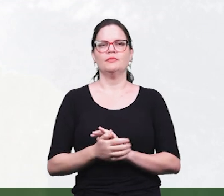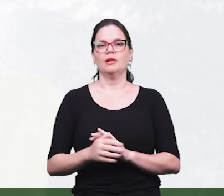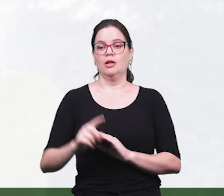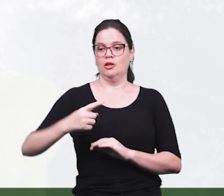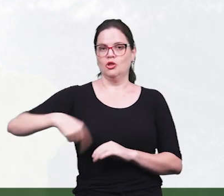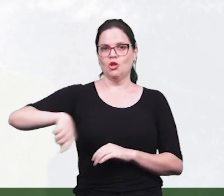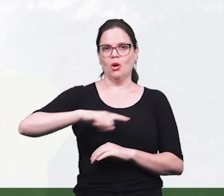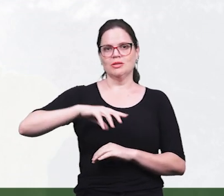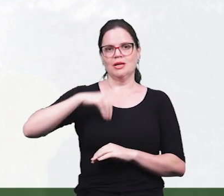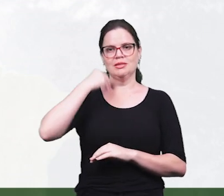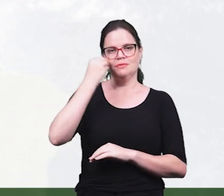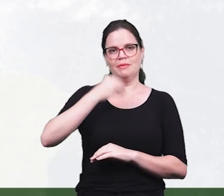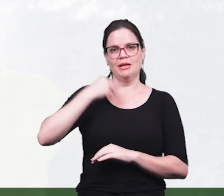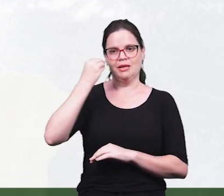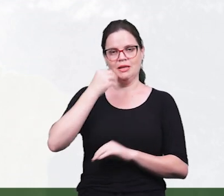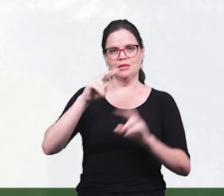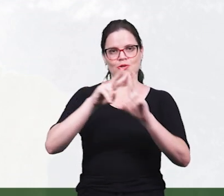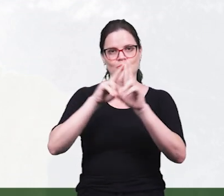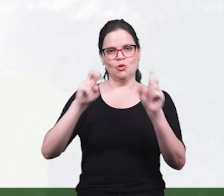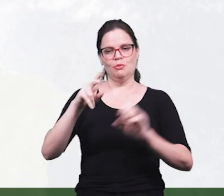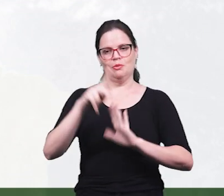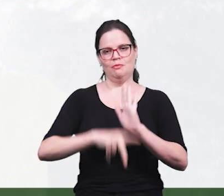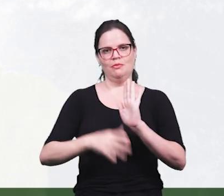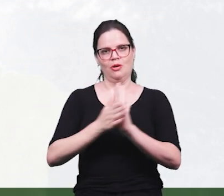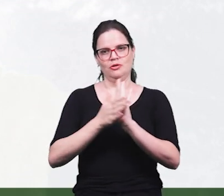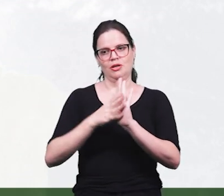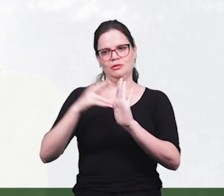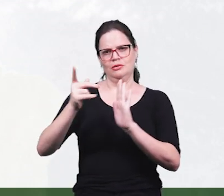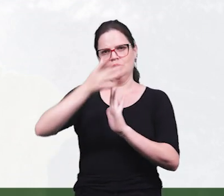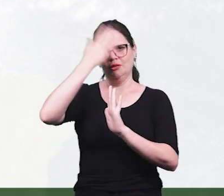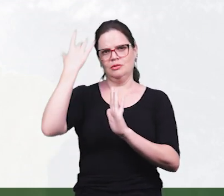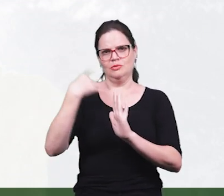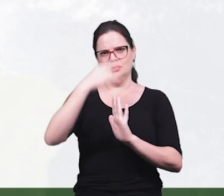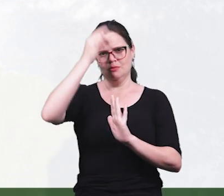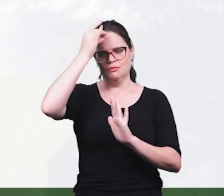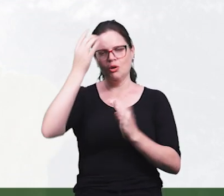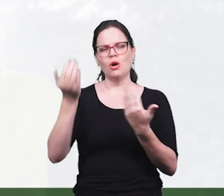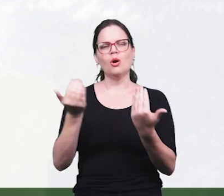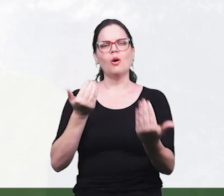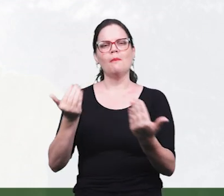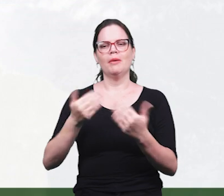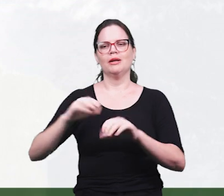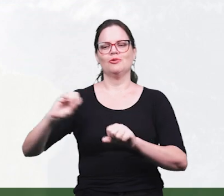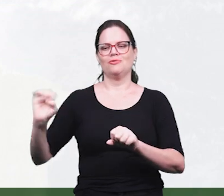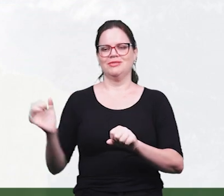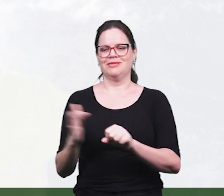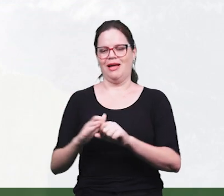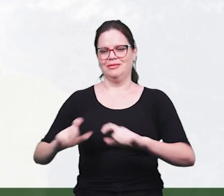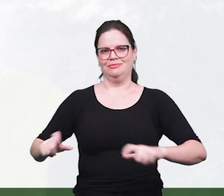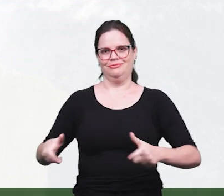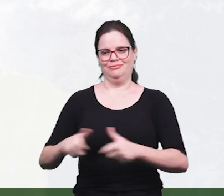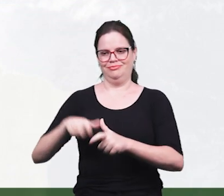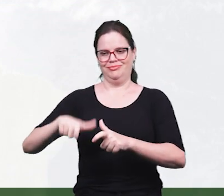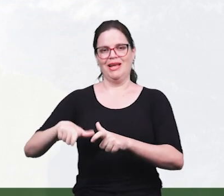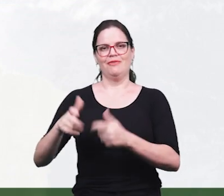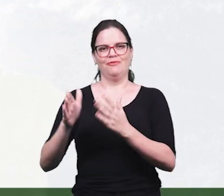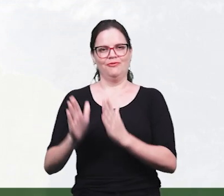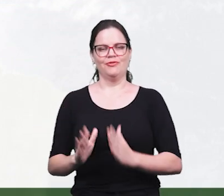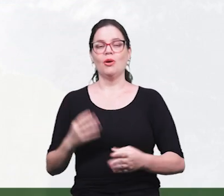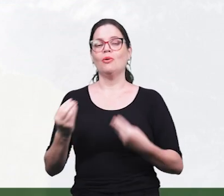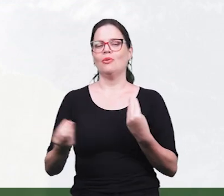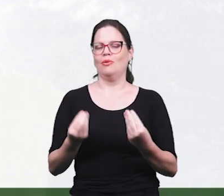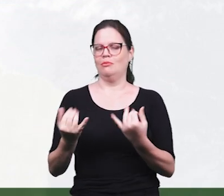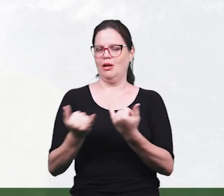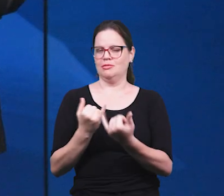nossa experiência com a obra do Espírito Santo como remanescentes de Sardes? Agora quem vai fazer esse comentário,